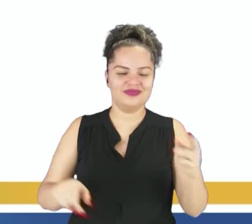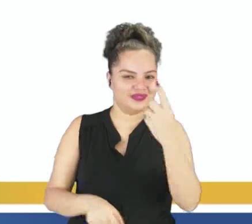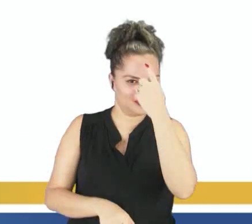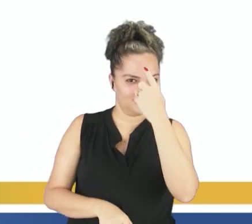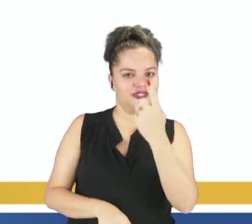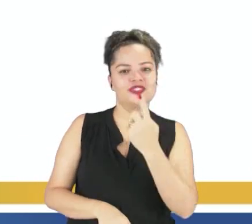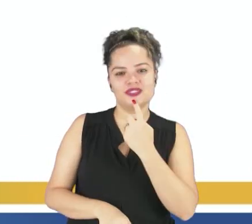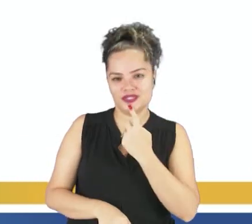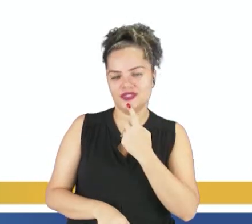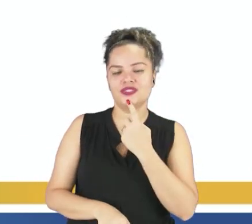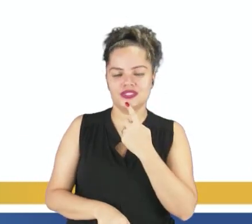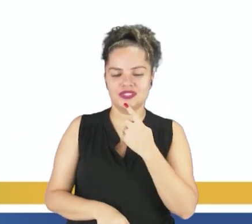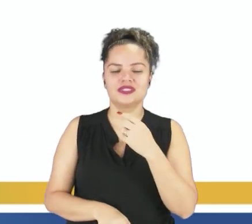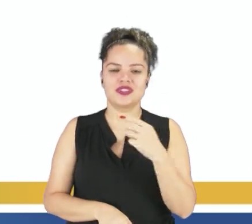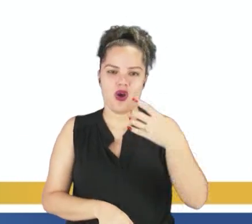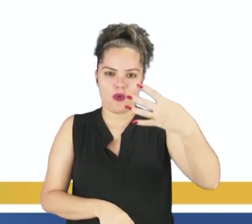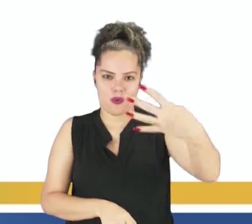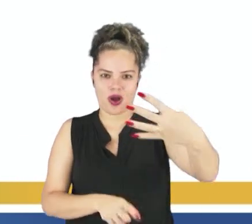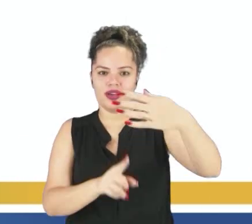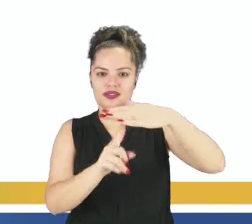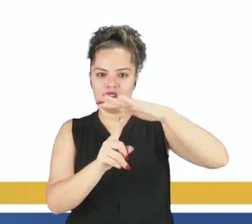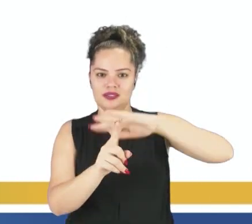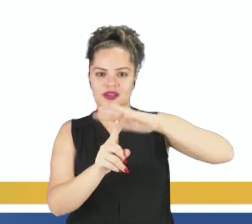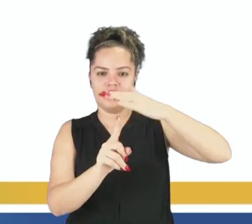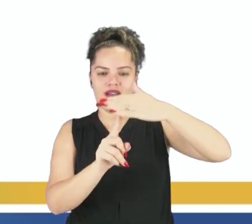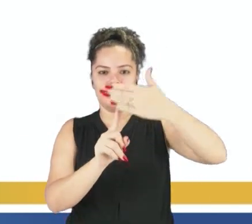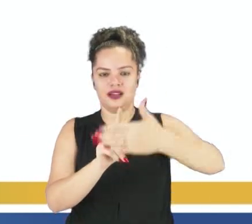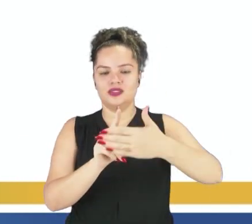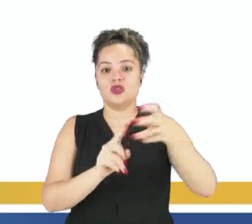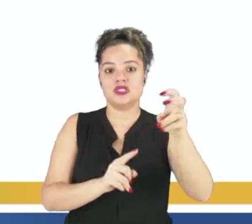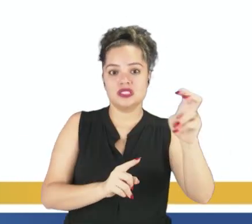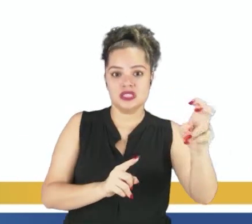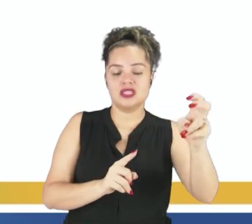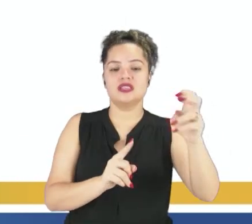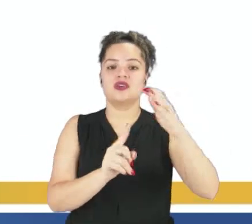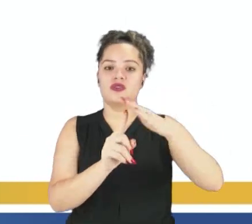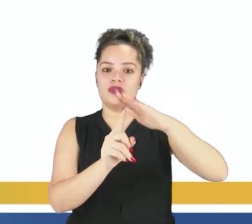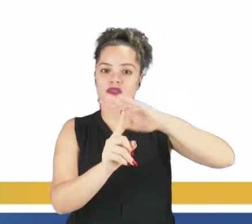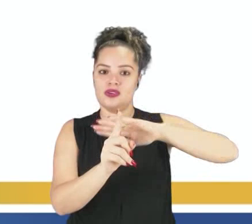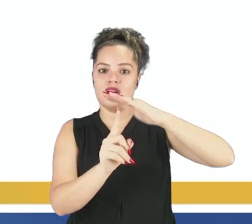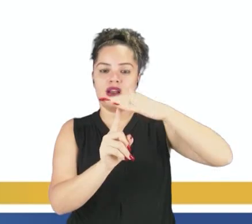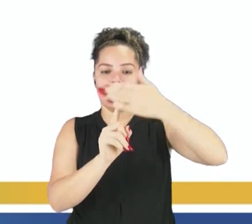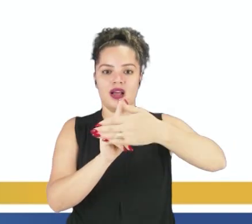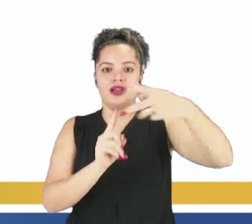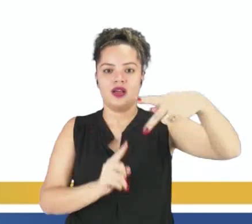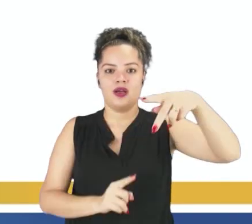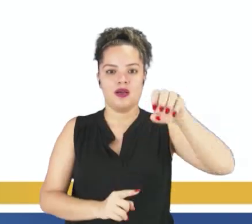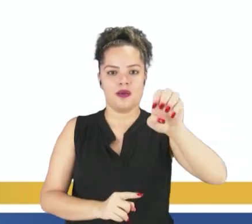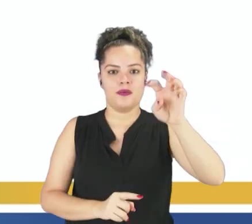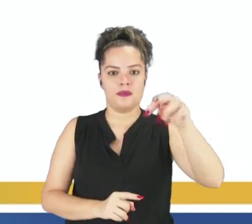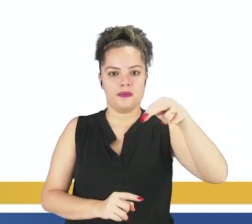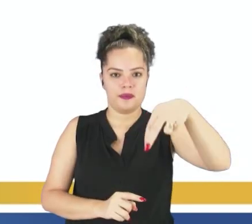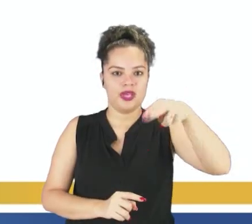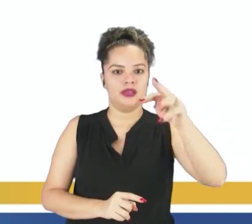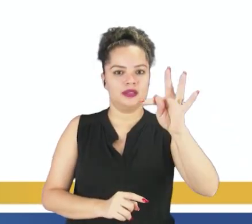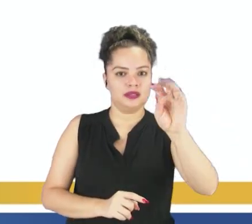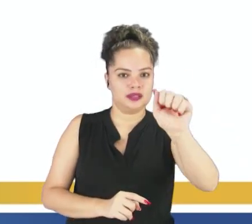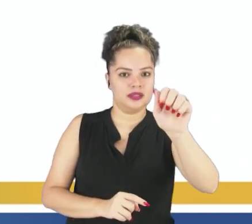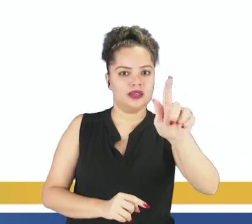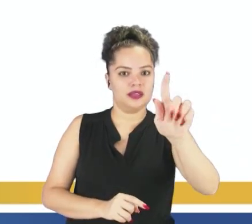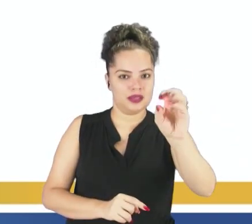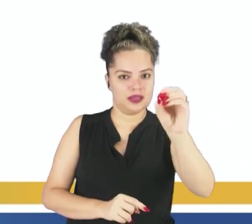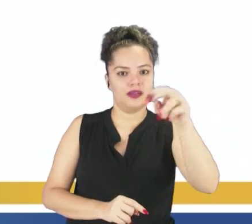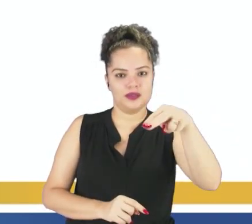chamadas de quadriláteros, que tem 4 lados. Pentágono, penta de 5. Então, são polígonos que possuem